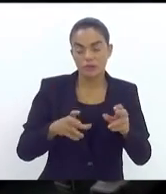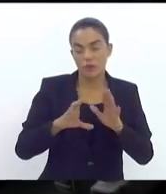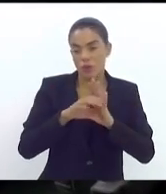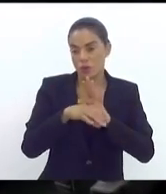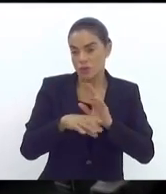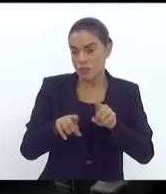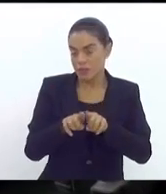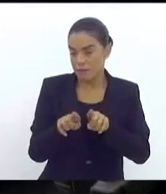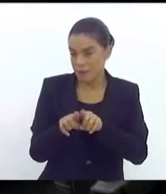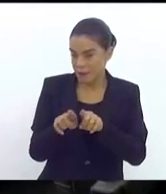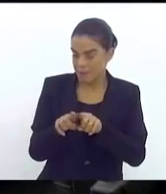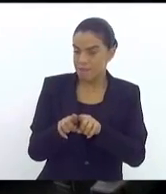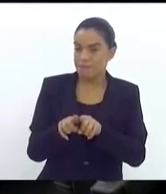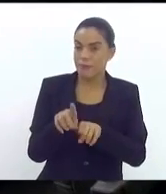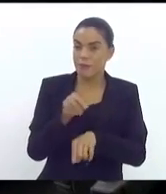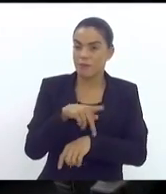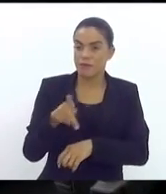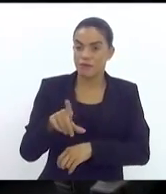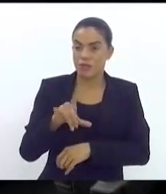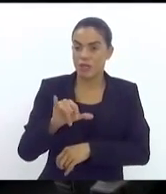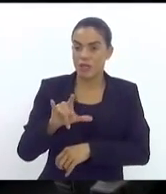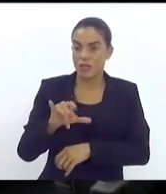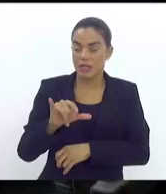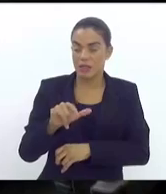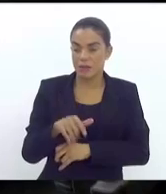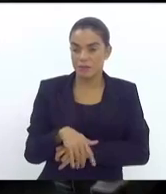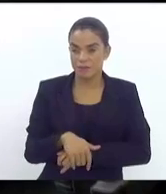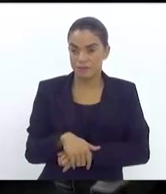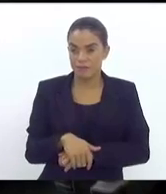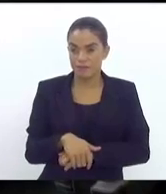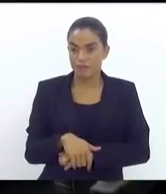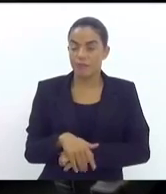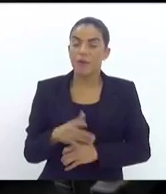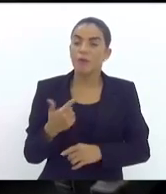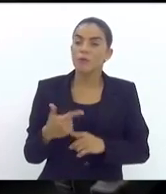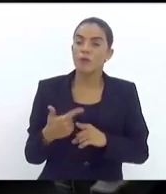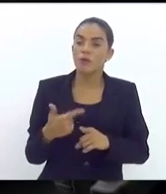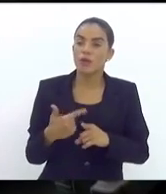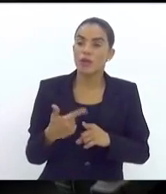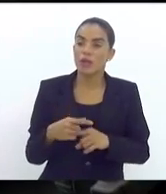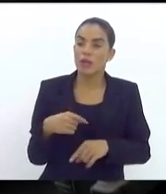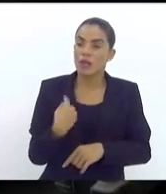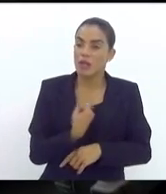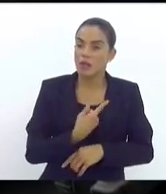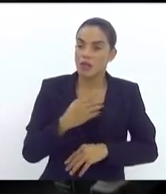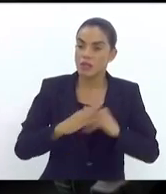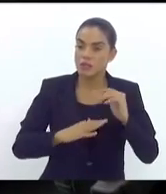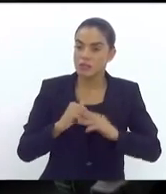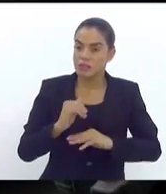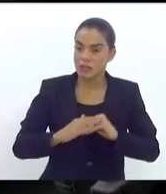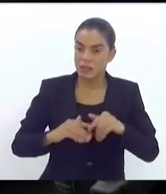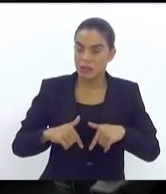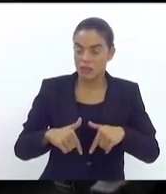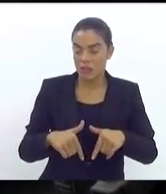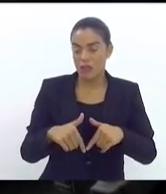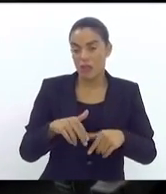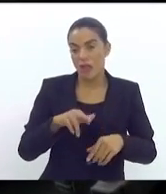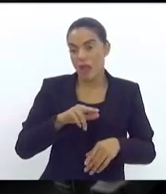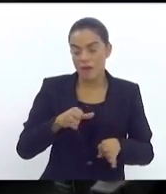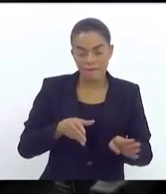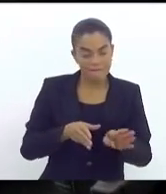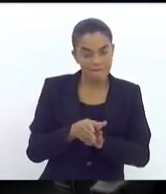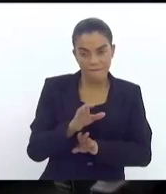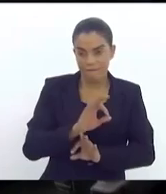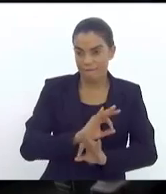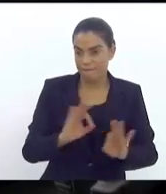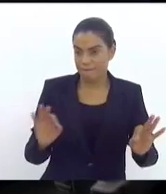brilhantismo característico da professora Lili. Vejamos. E aqui por que as nossas práticas são absolutamente desaconselhadas.